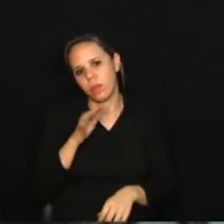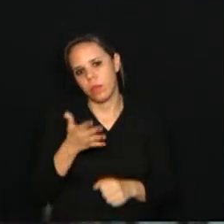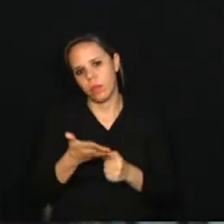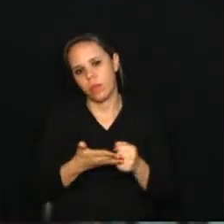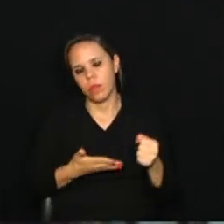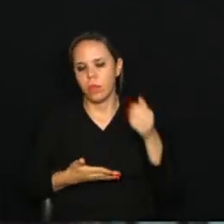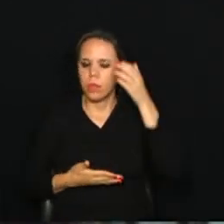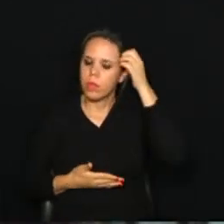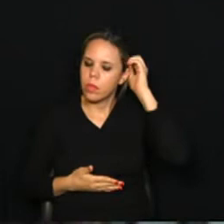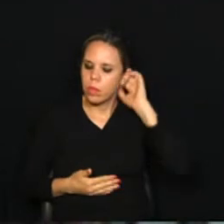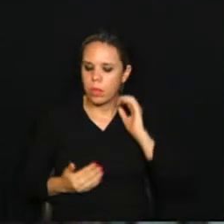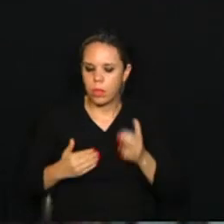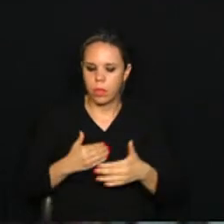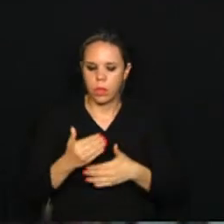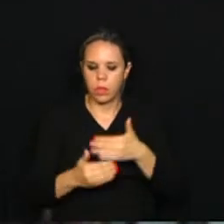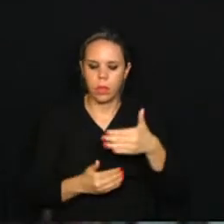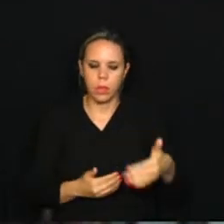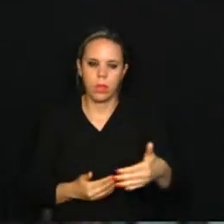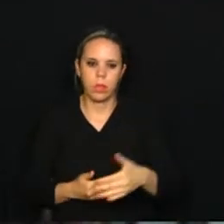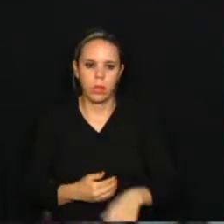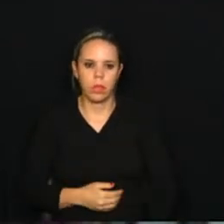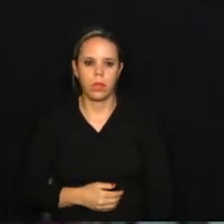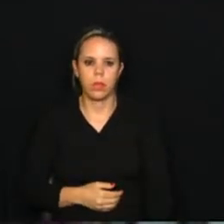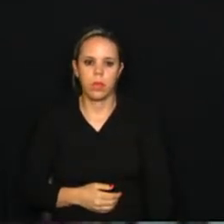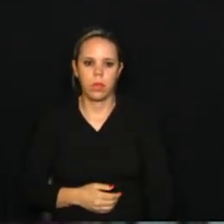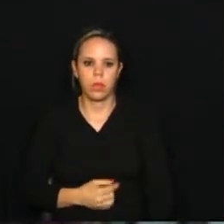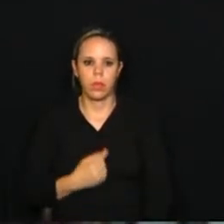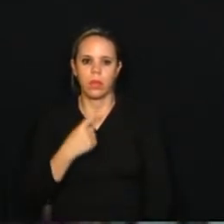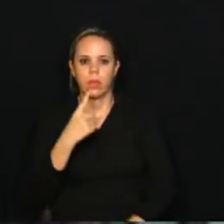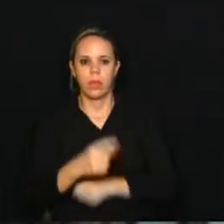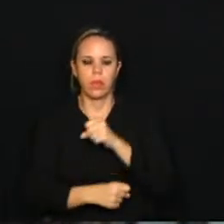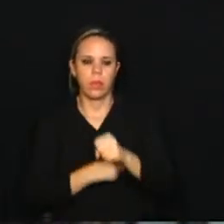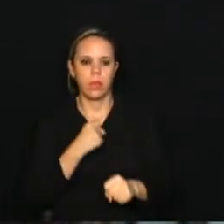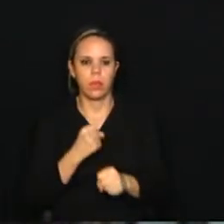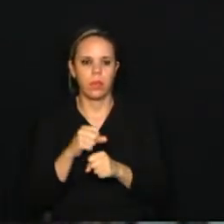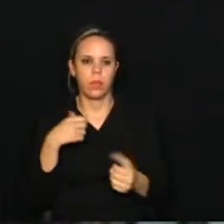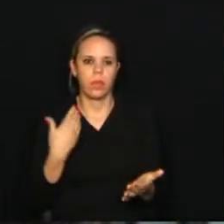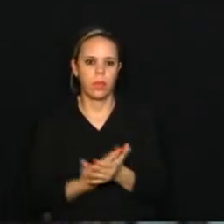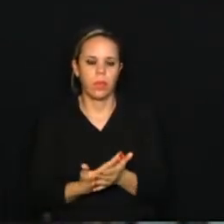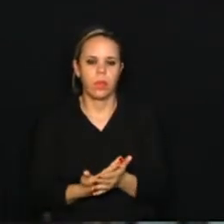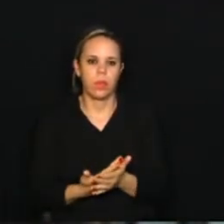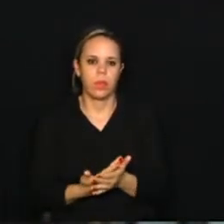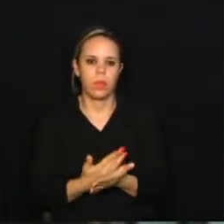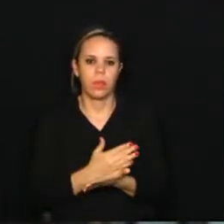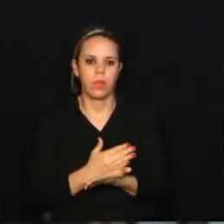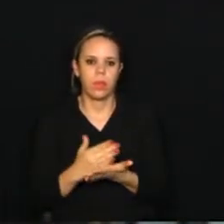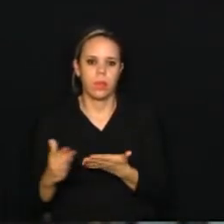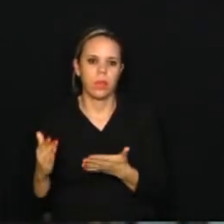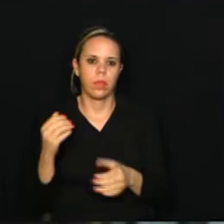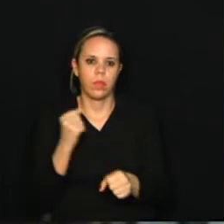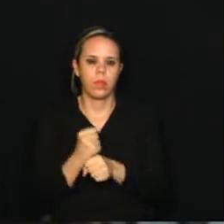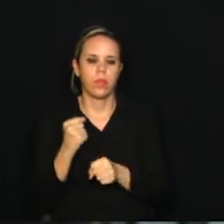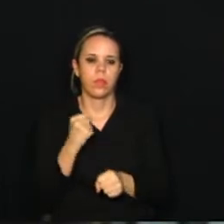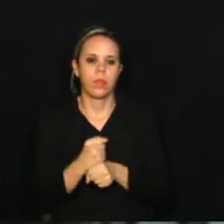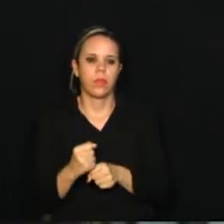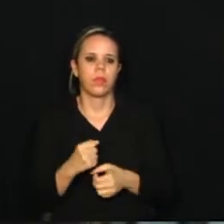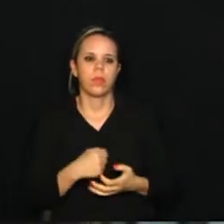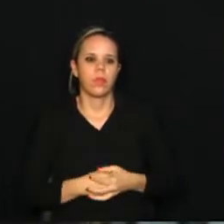dos próximos 1 ano e pouco até começar a construção,